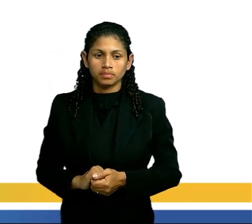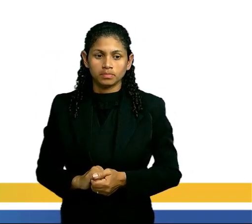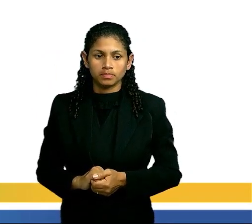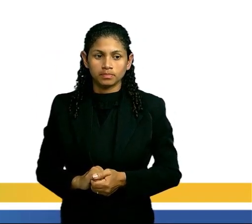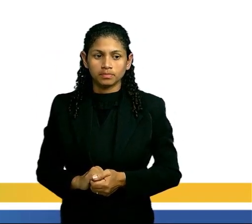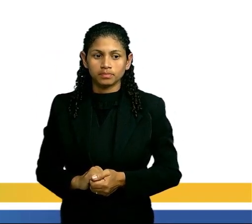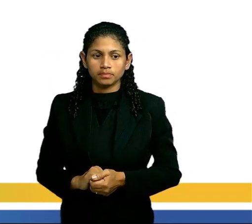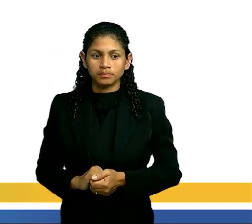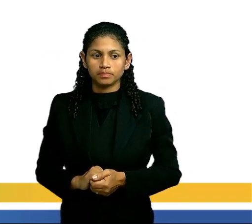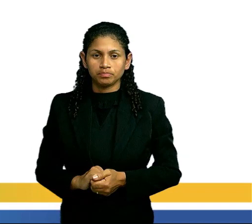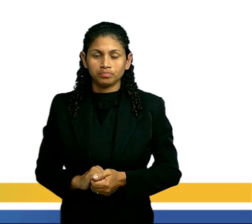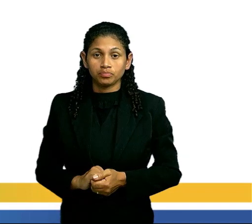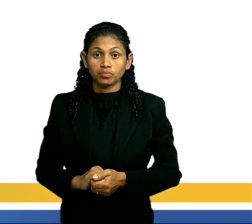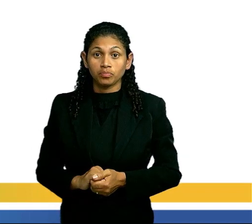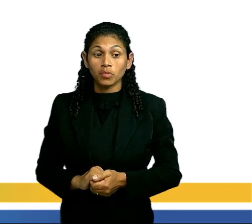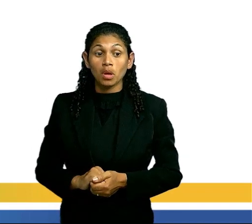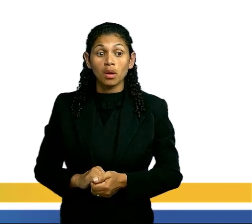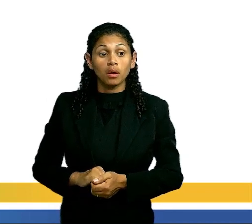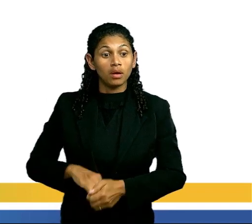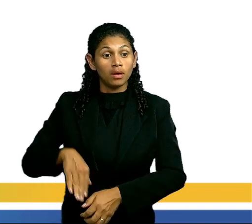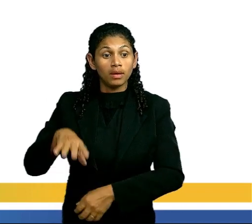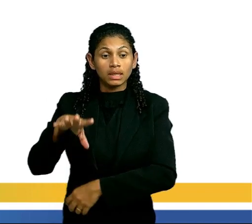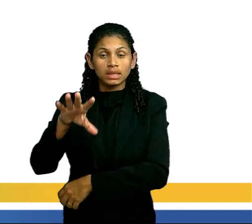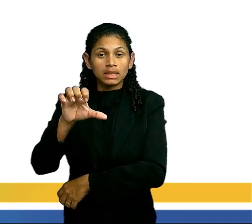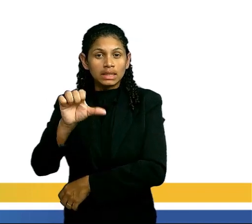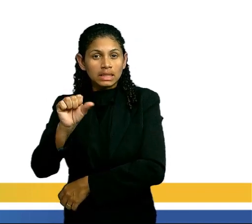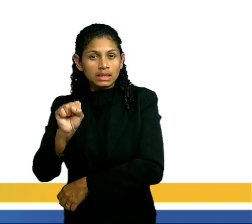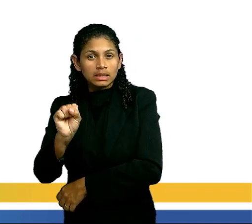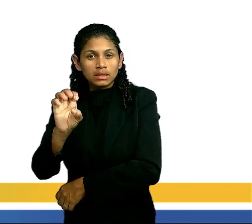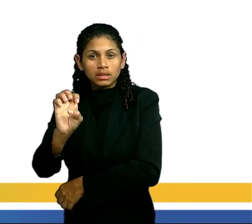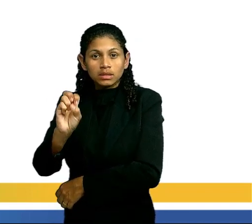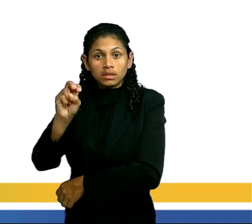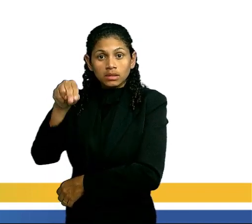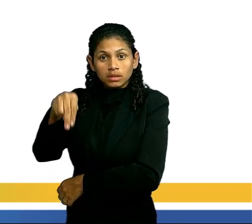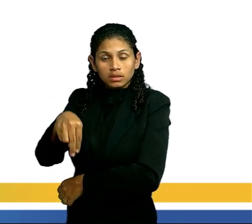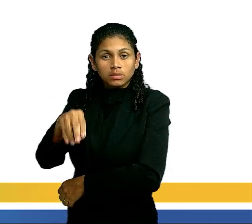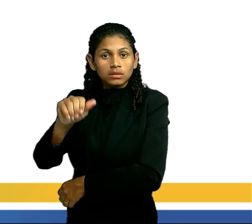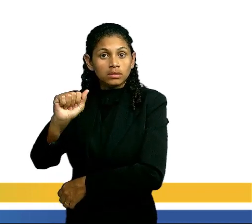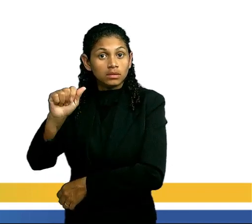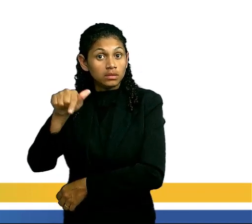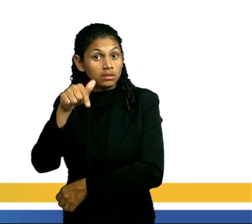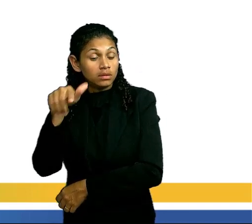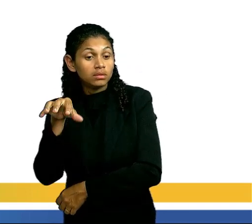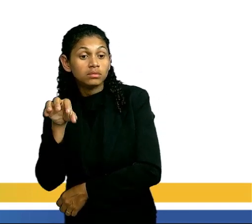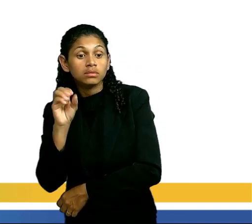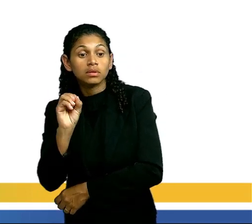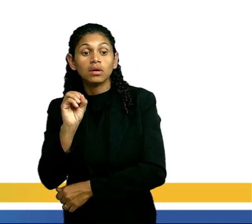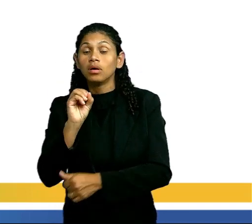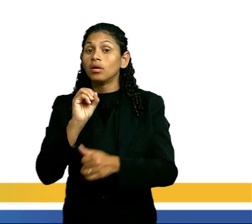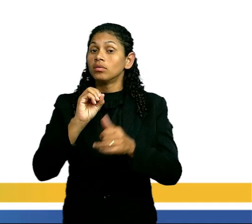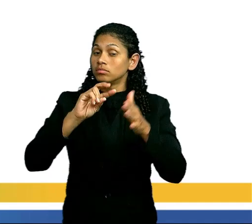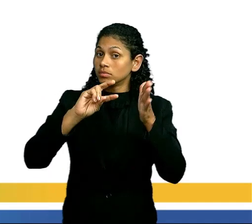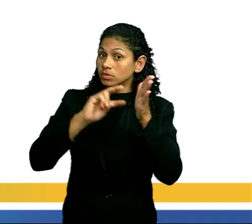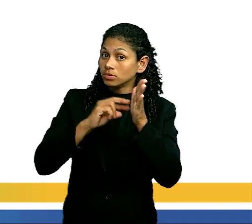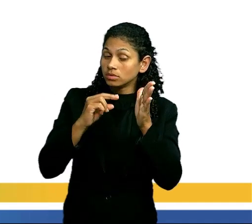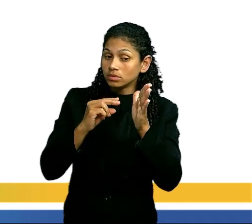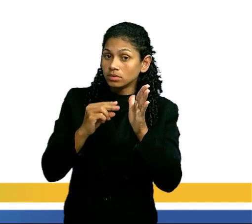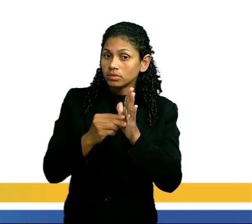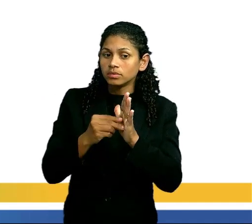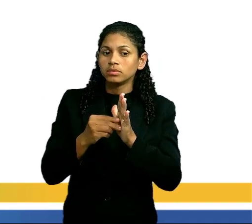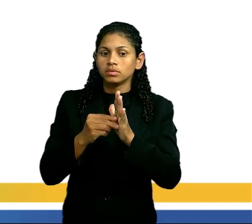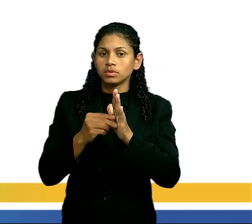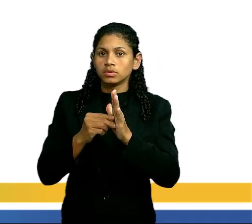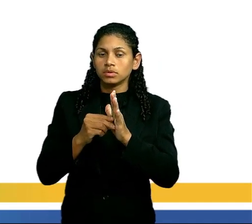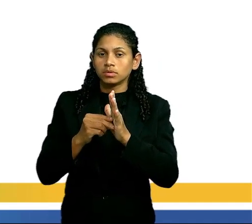O senão, né? Querido senão também aparece aí como conjunção. É uma conjunção adversativa quando